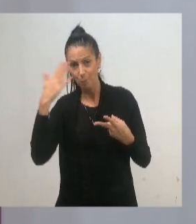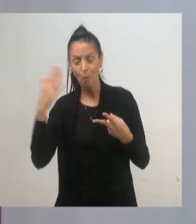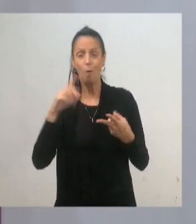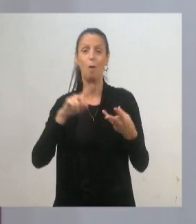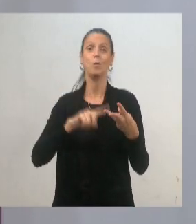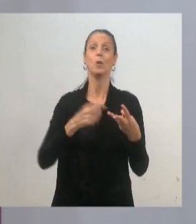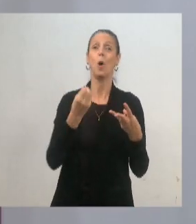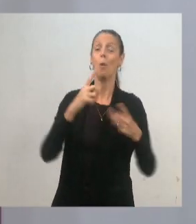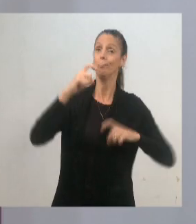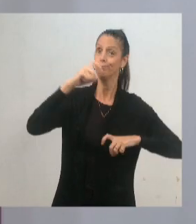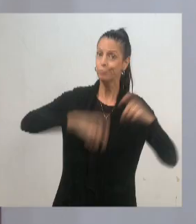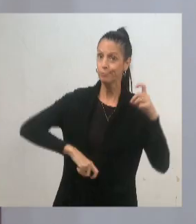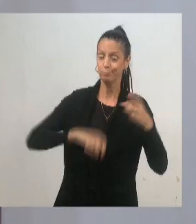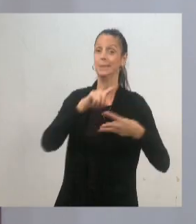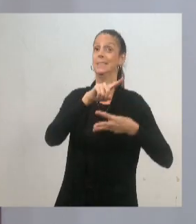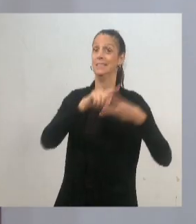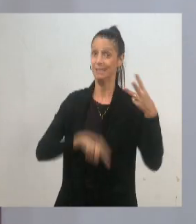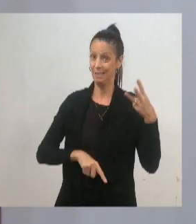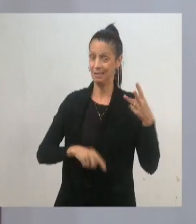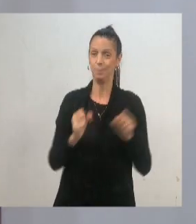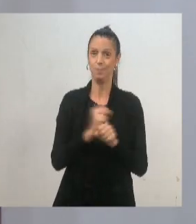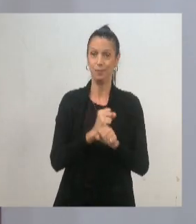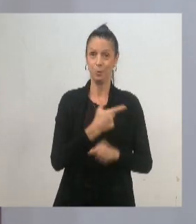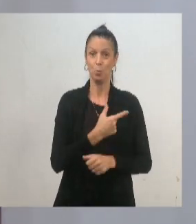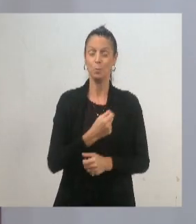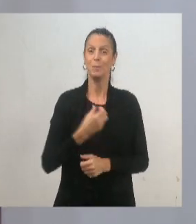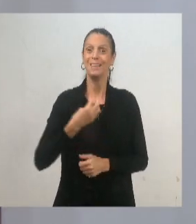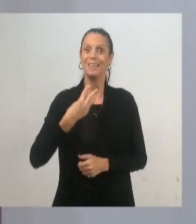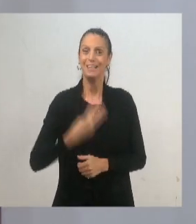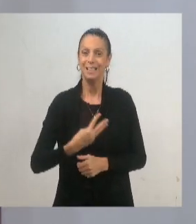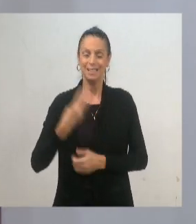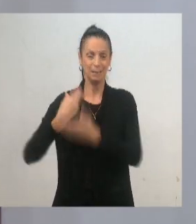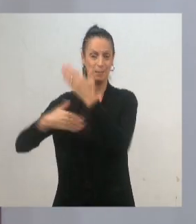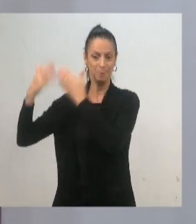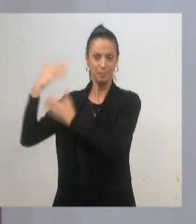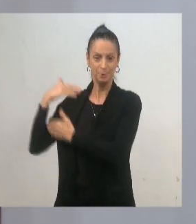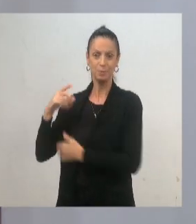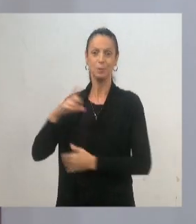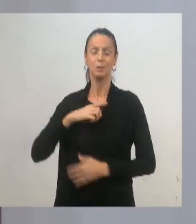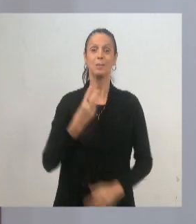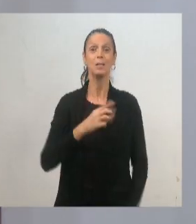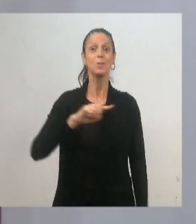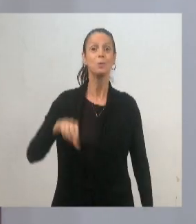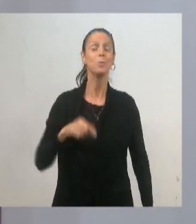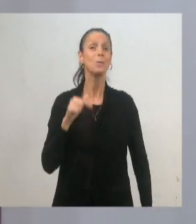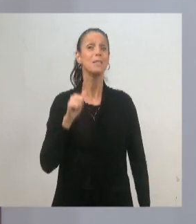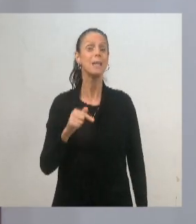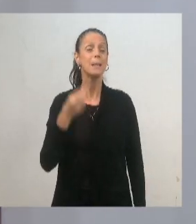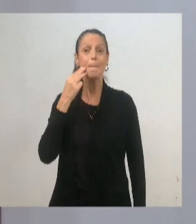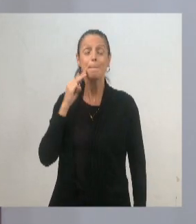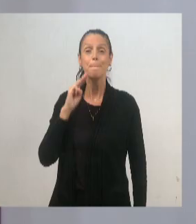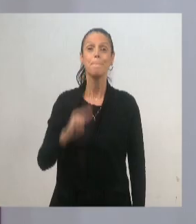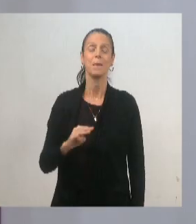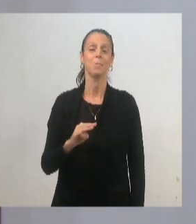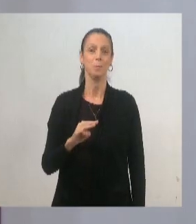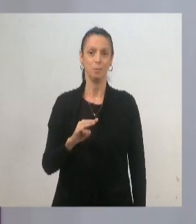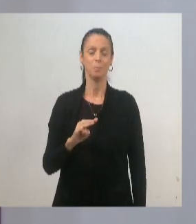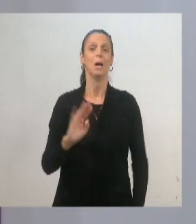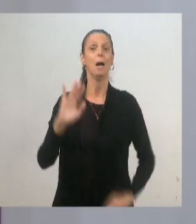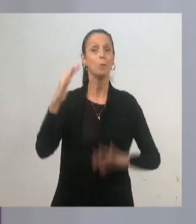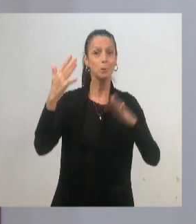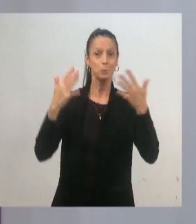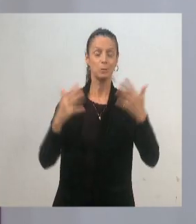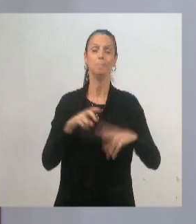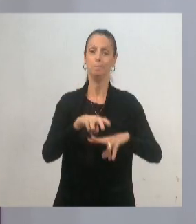ou sexual. Em 2013, houve 3,7 mil episódios.